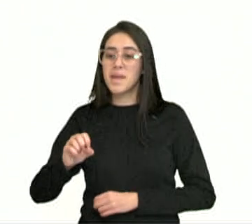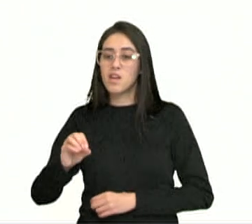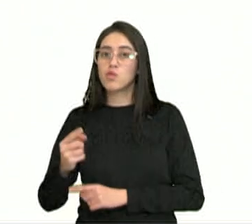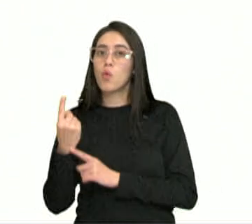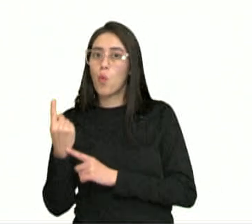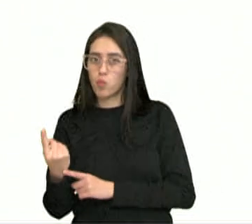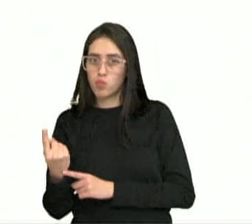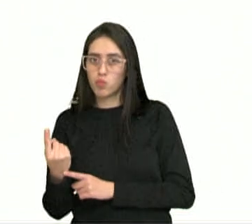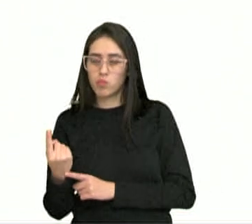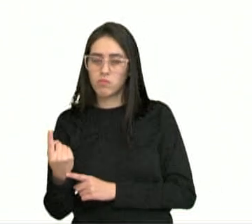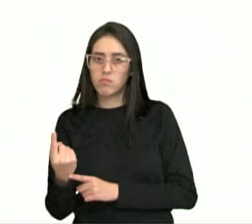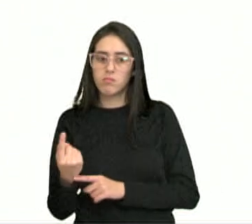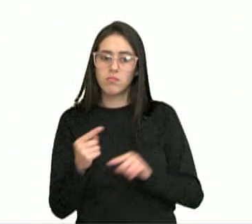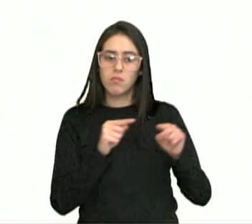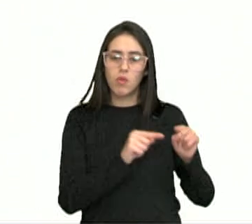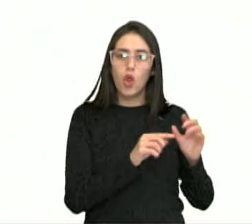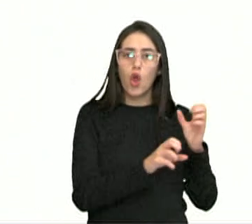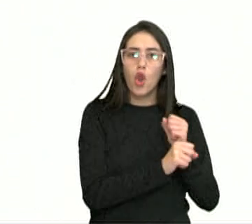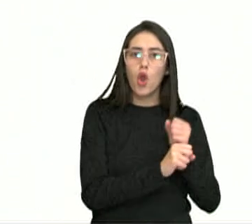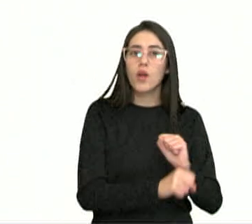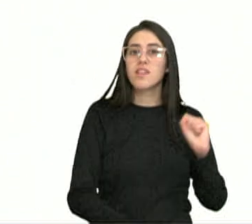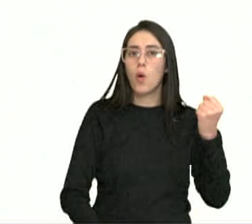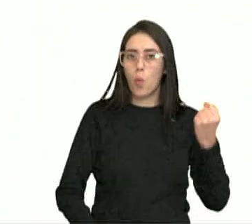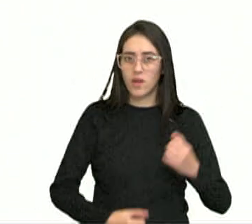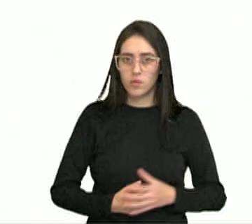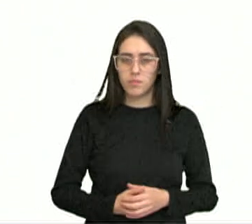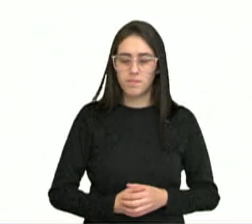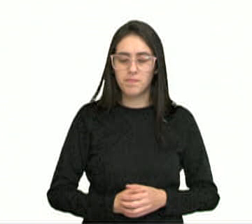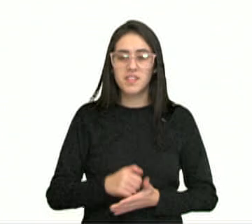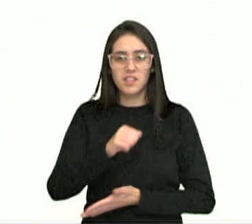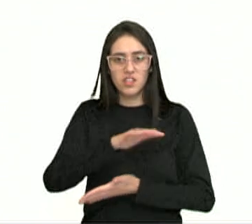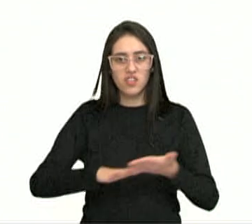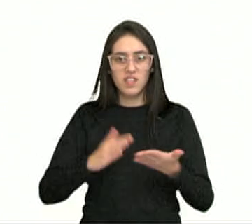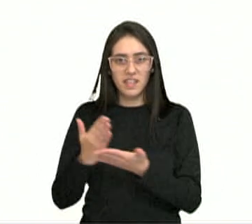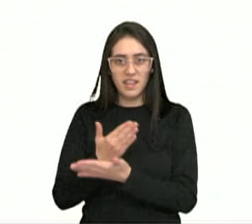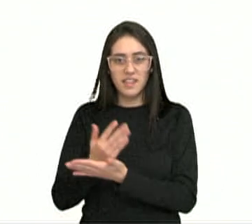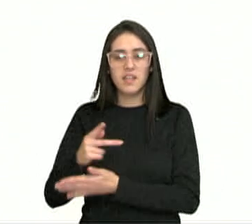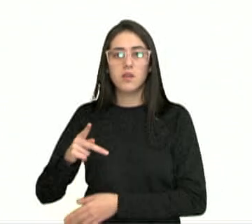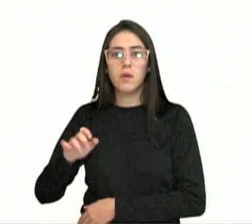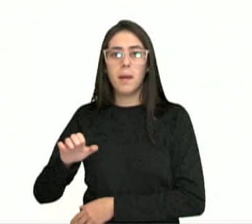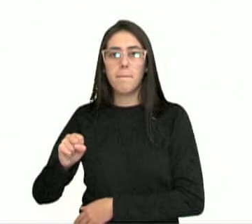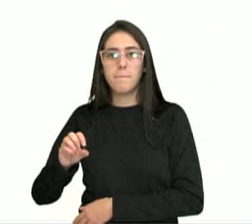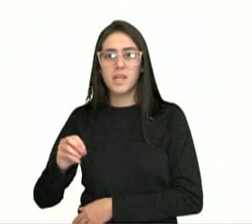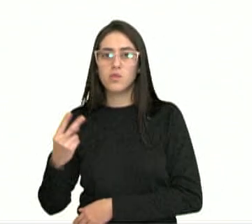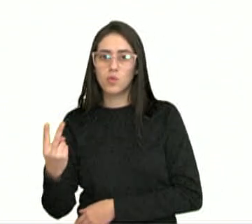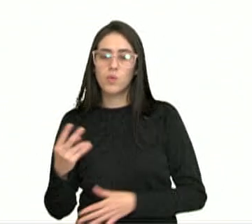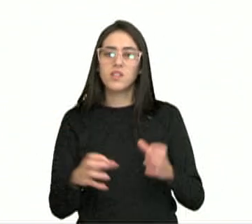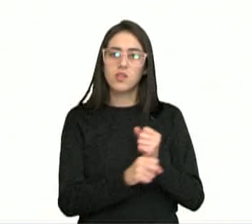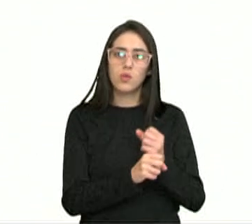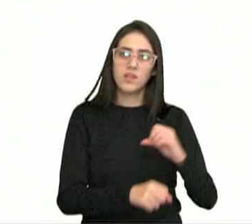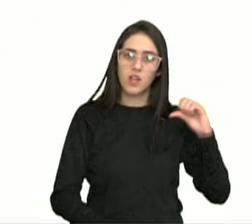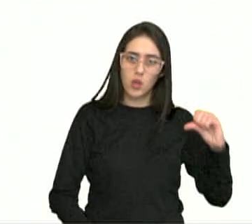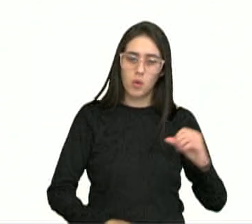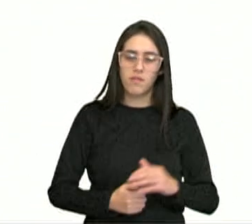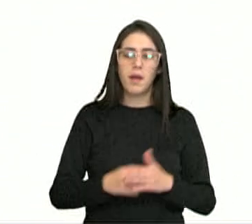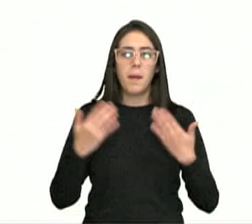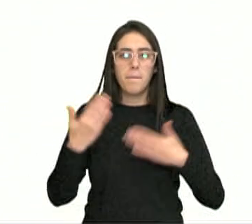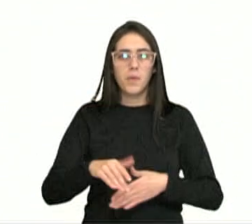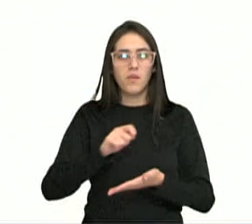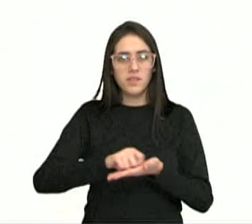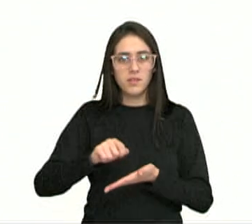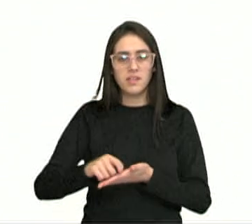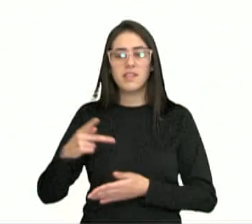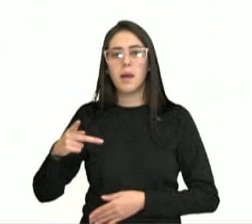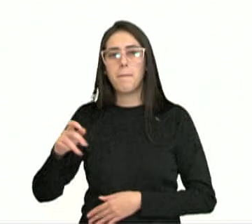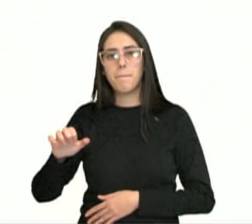a 8. A atividade do caderno tem peso 2 e a nota foi 9. Prova escrita,